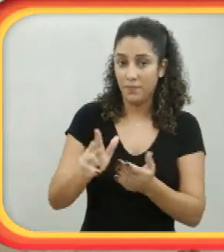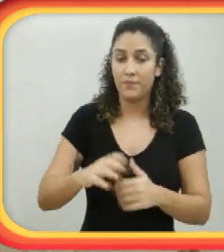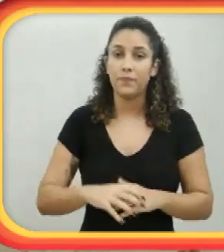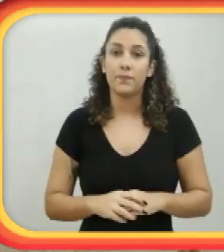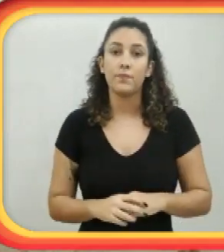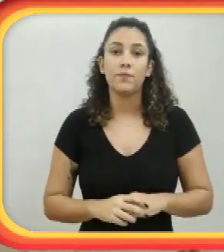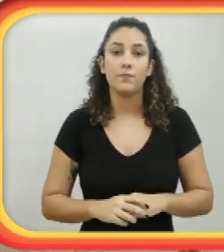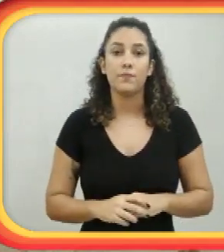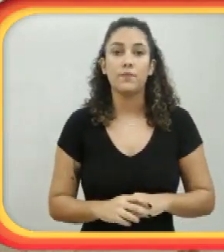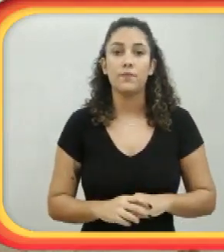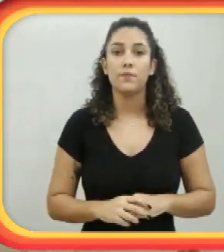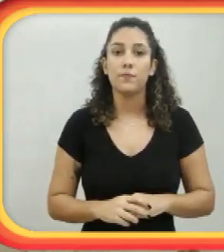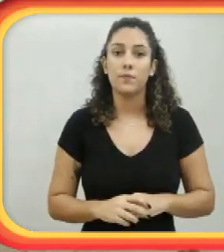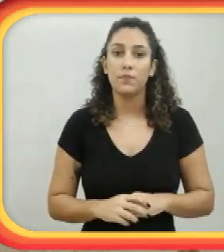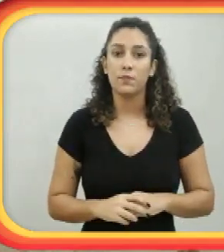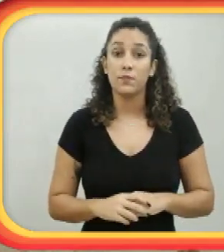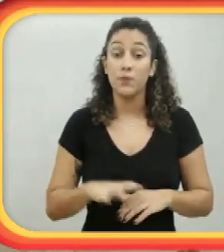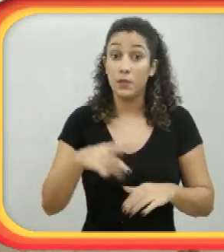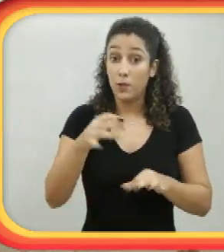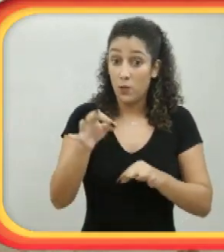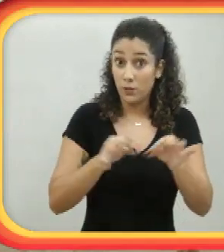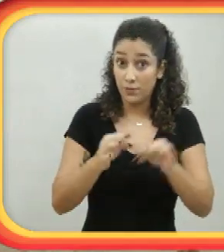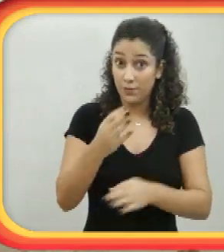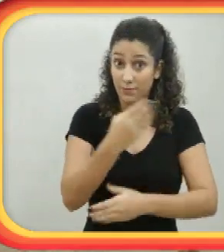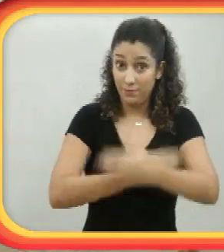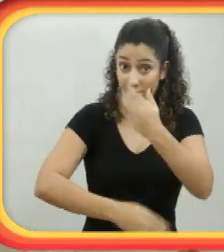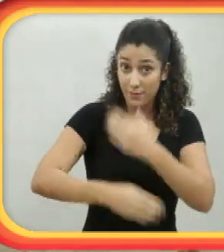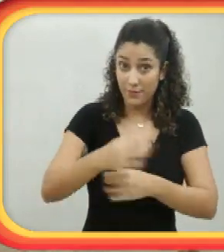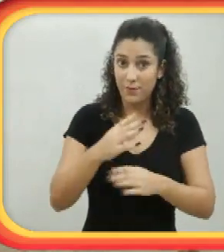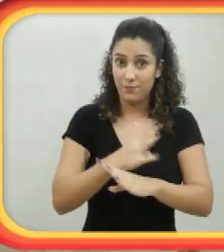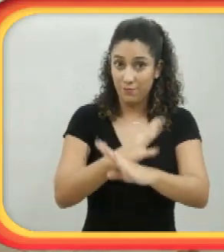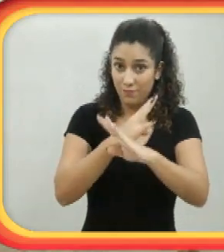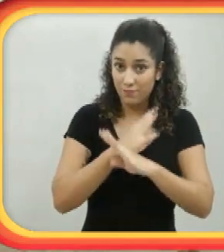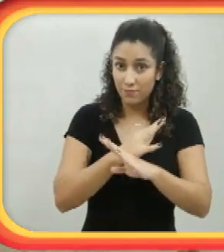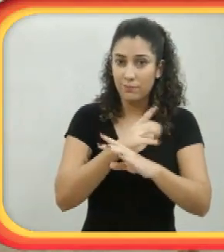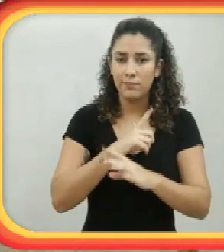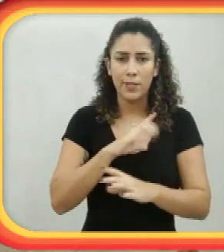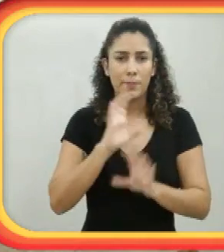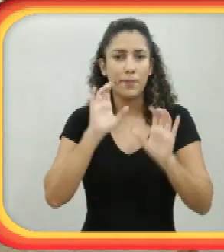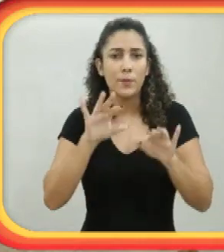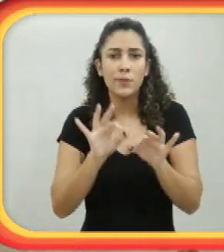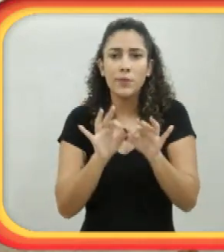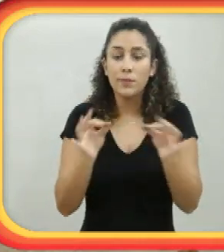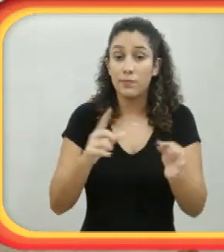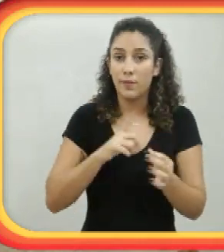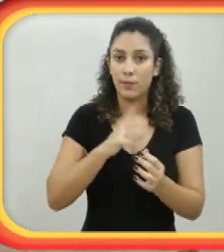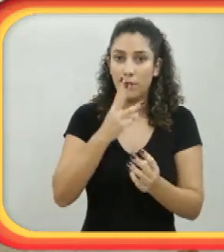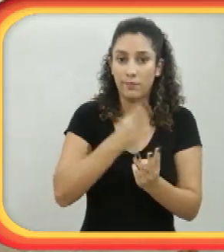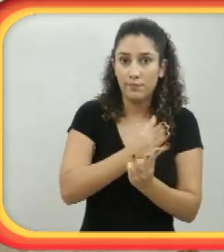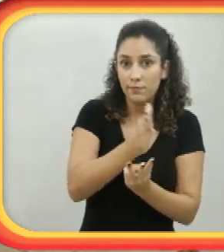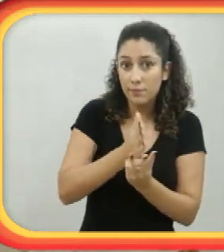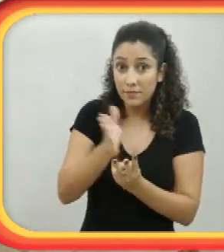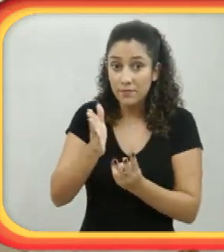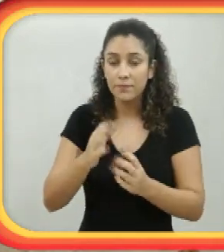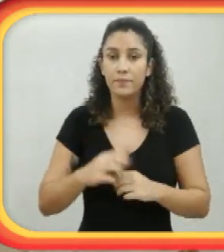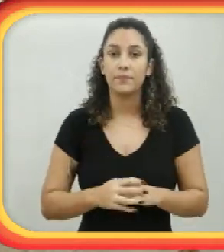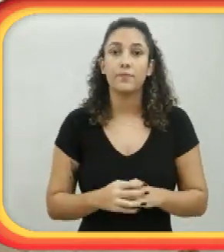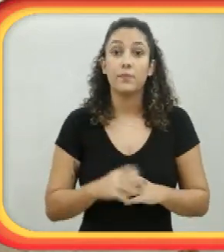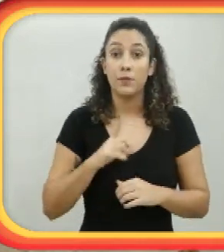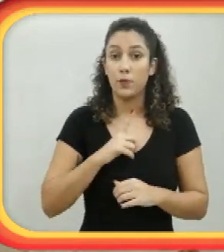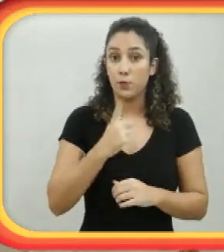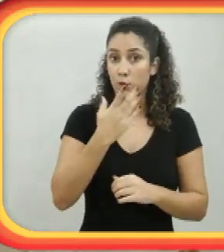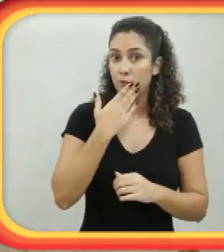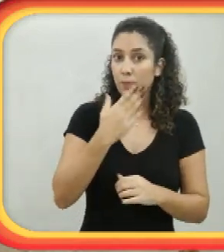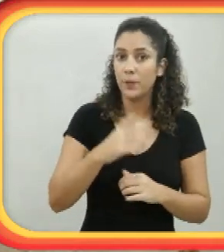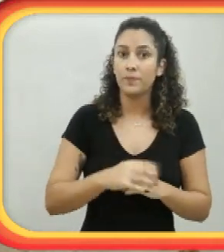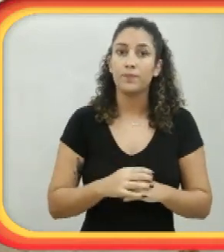estabilidade maior, permite um leque maior de tipos de deficiência. Então, a organização da paracanoagem